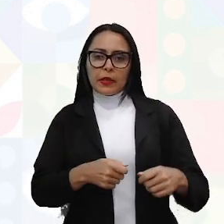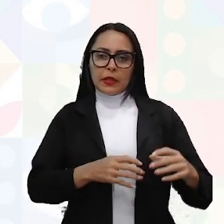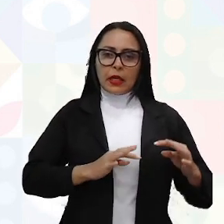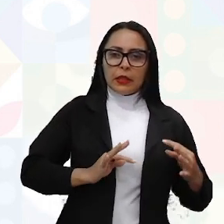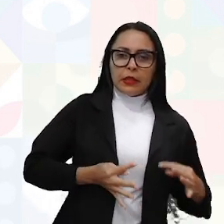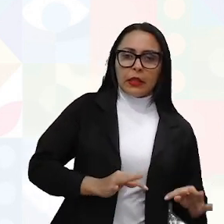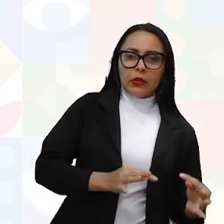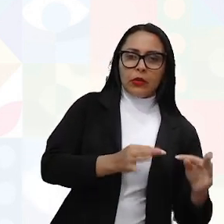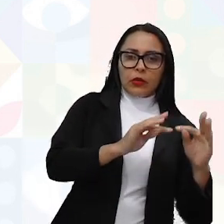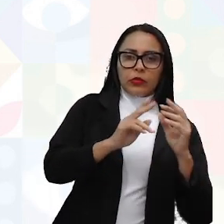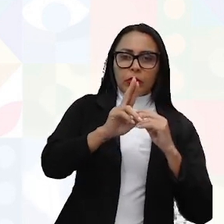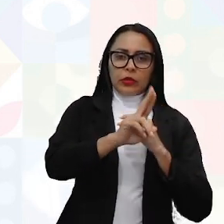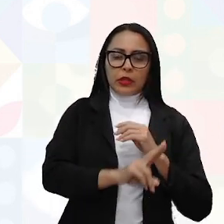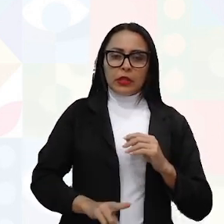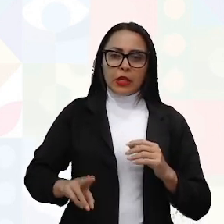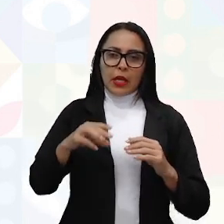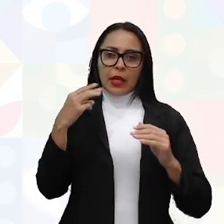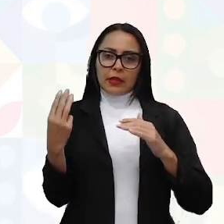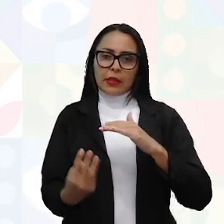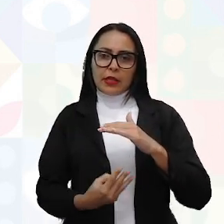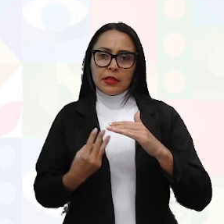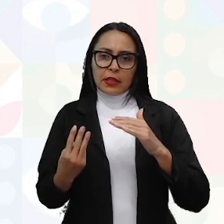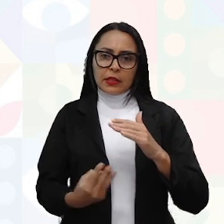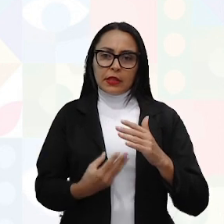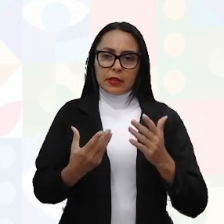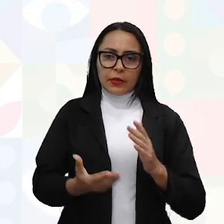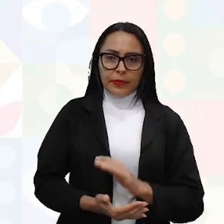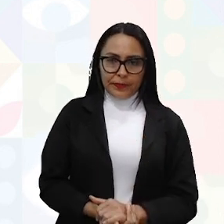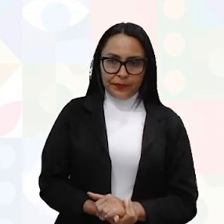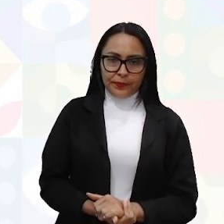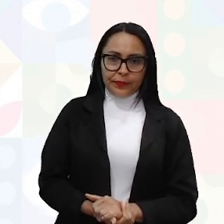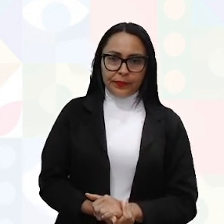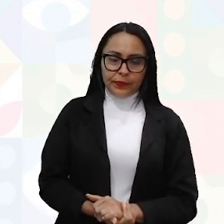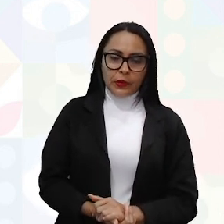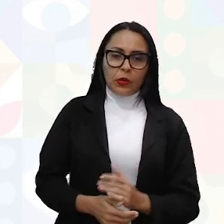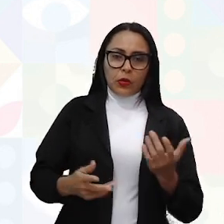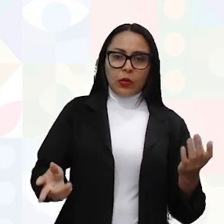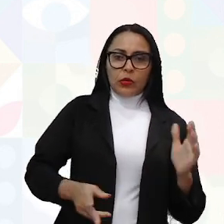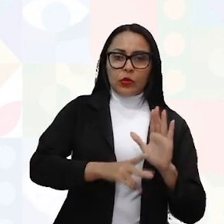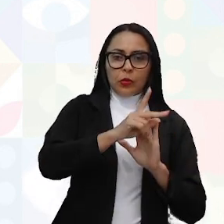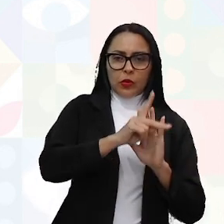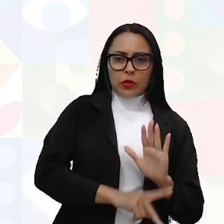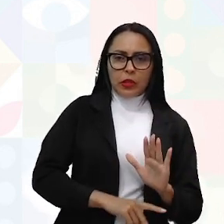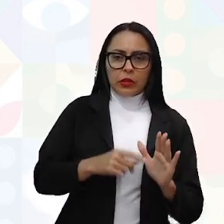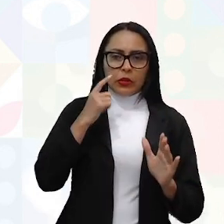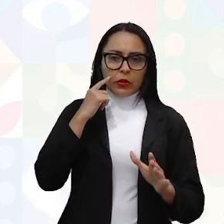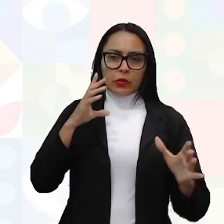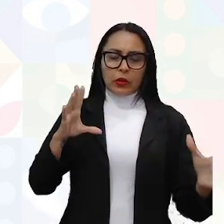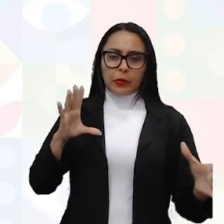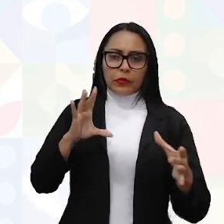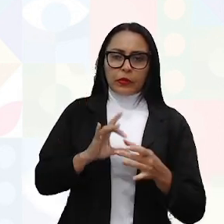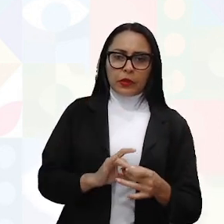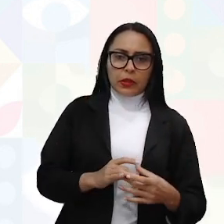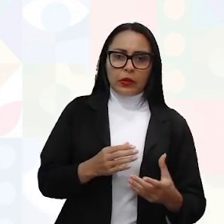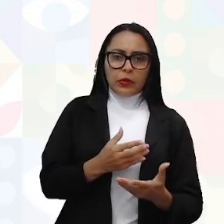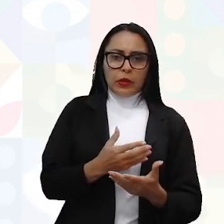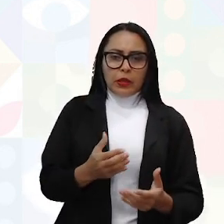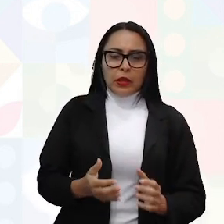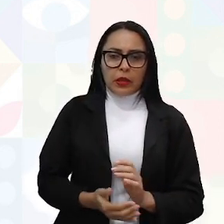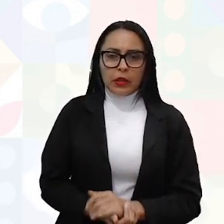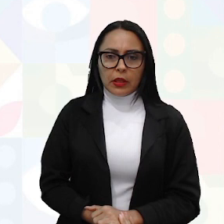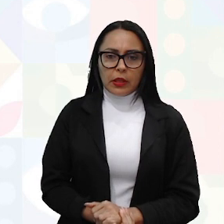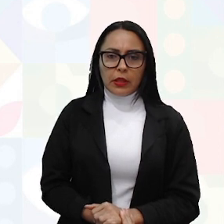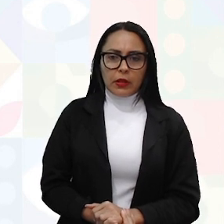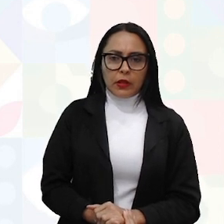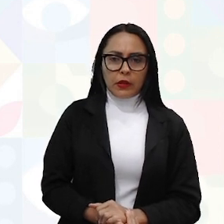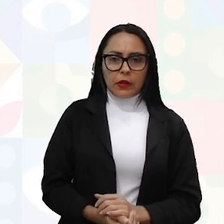tecnológicas necessárias é utilizando-se da terceirização. Os projetos executados juntamente com fornecedores, além